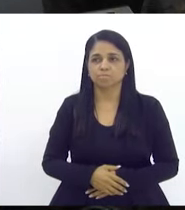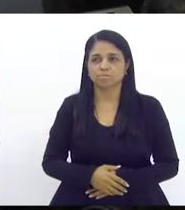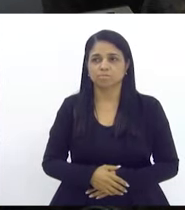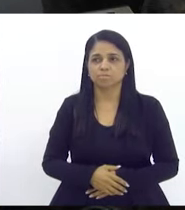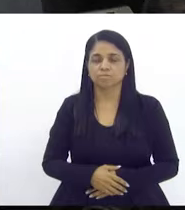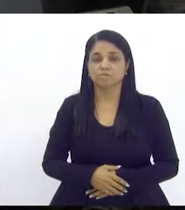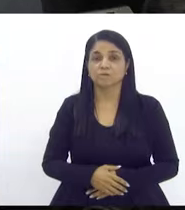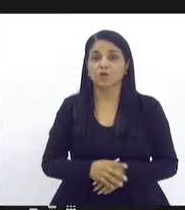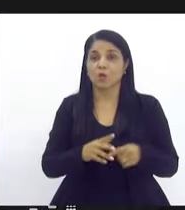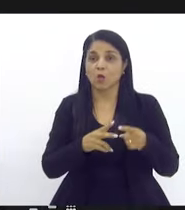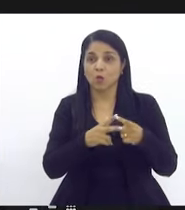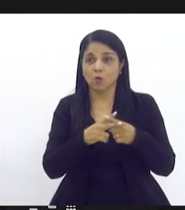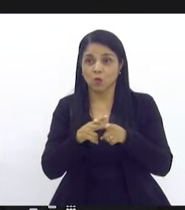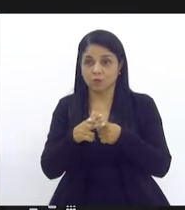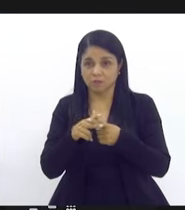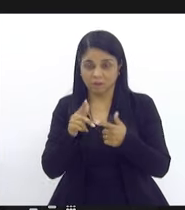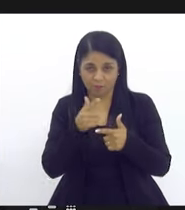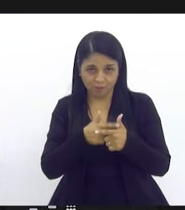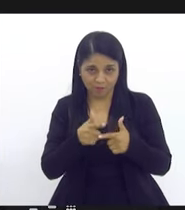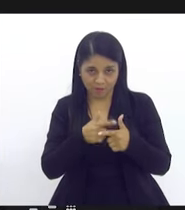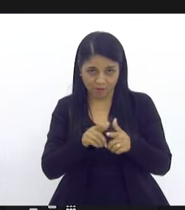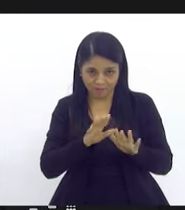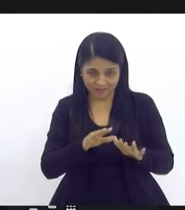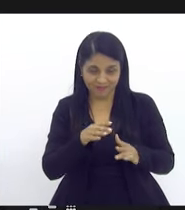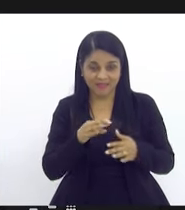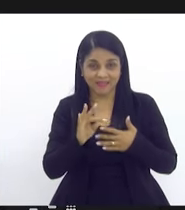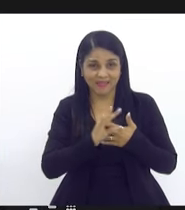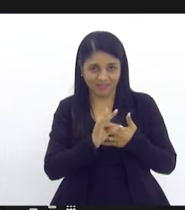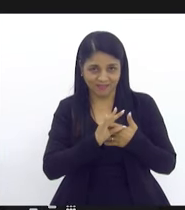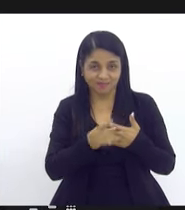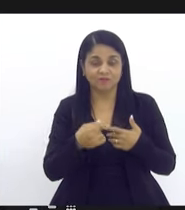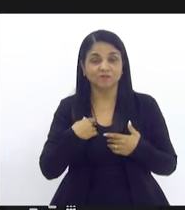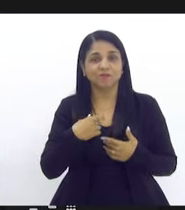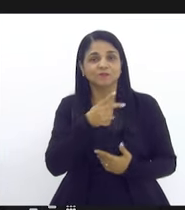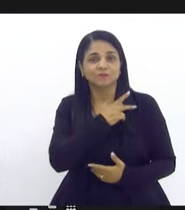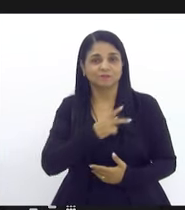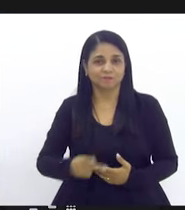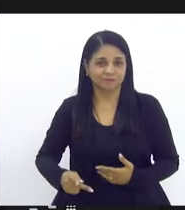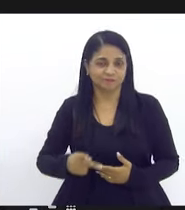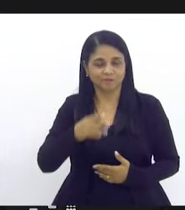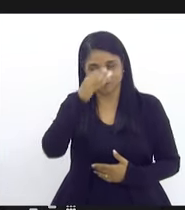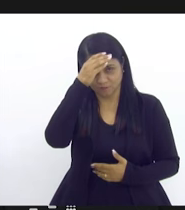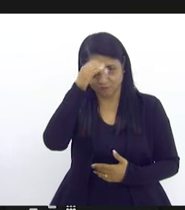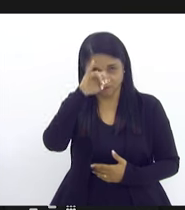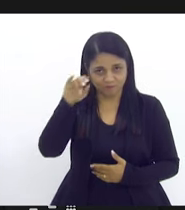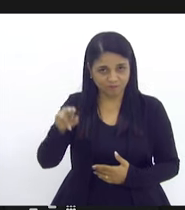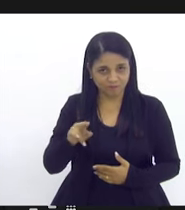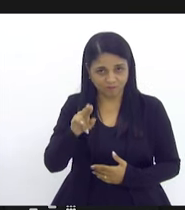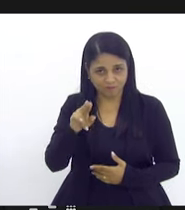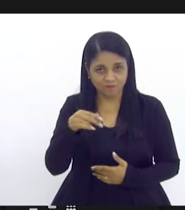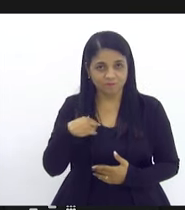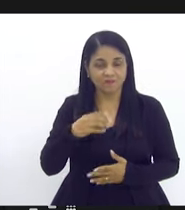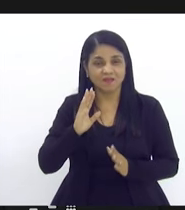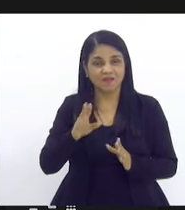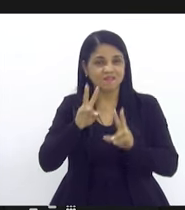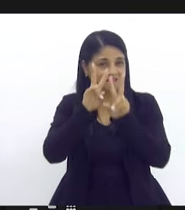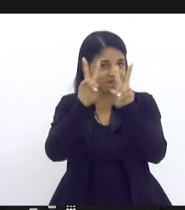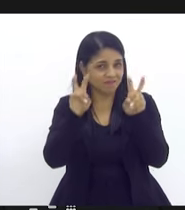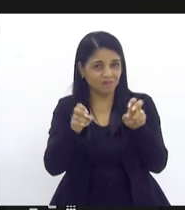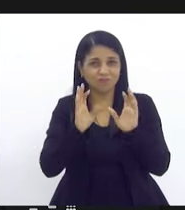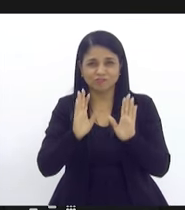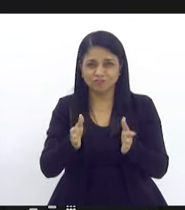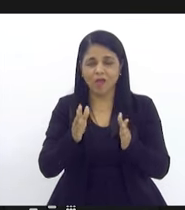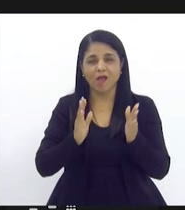consertar o problema técnico. Deputada presidente Tia Ju, essa matéria já passou por